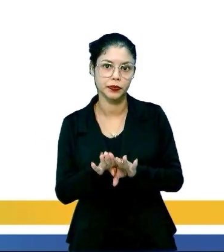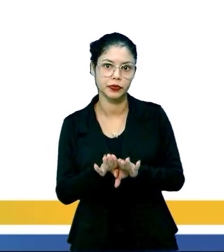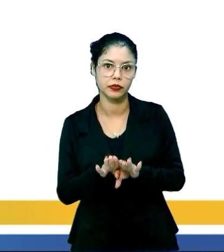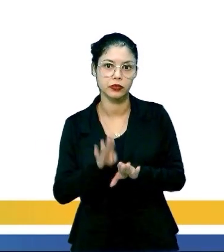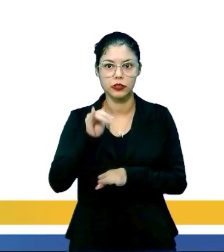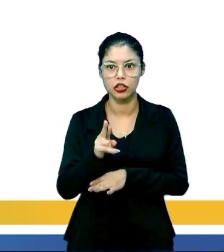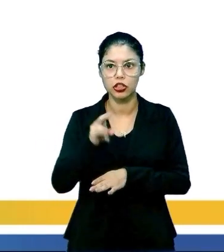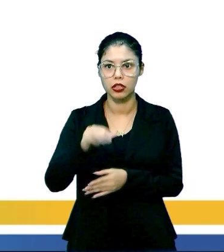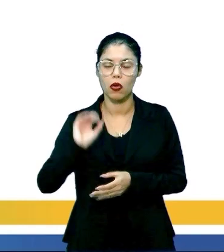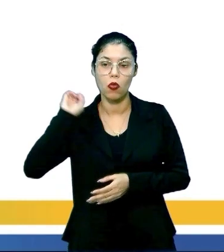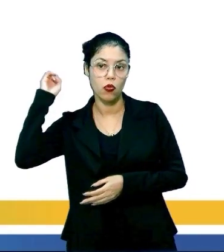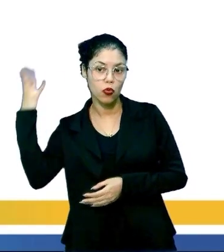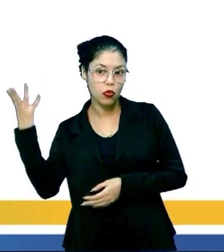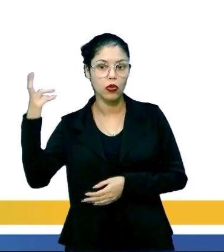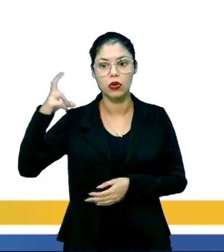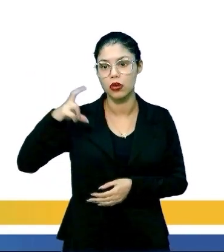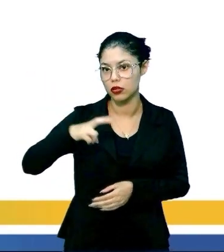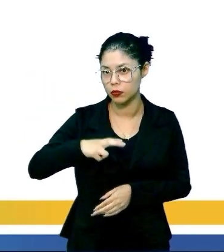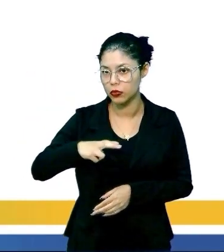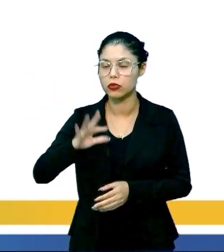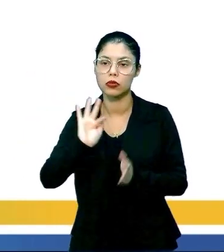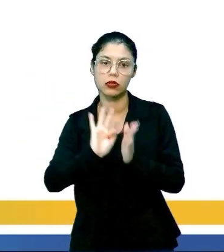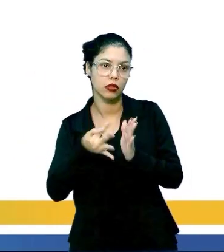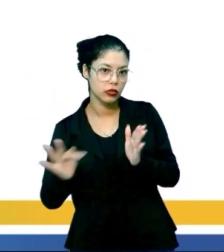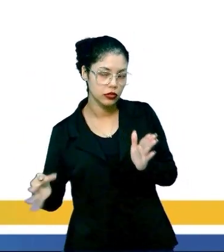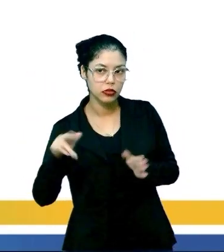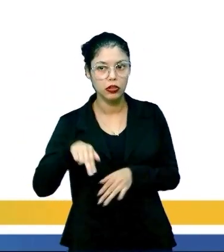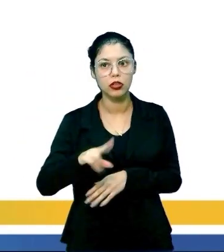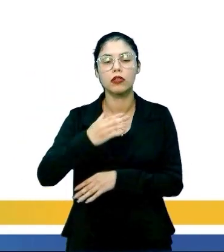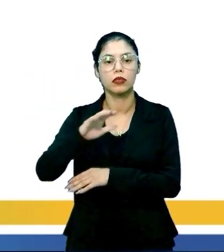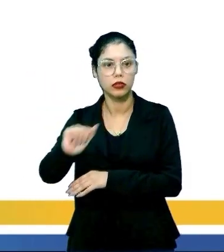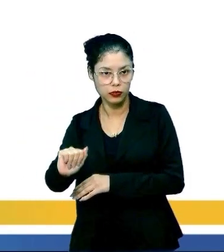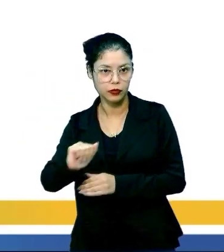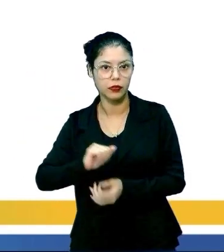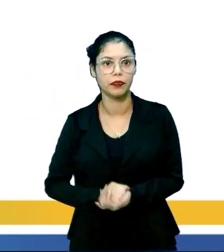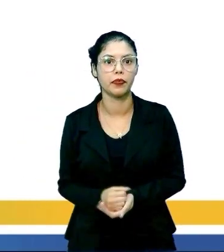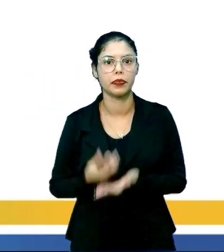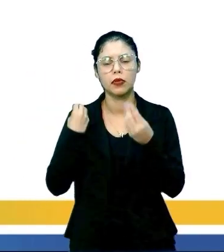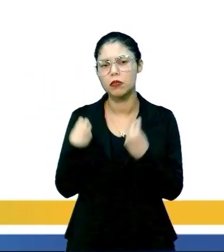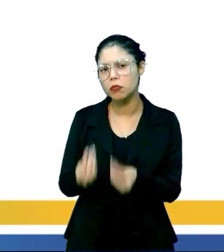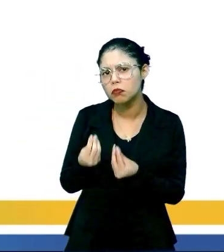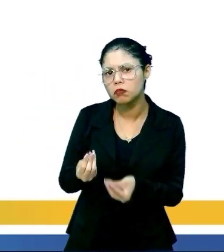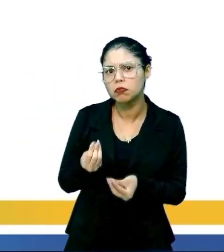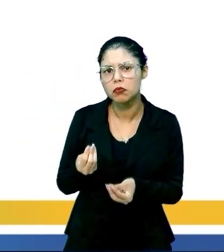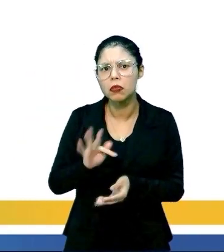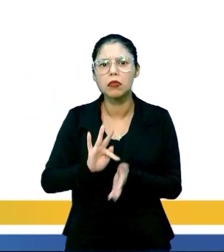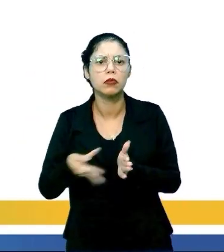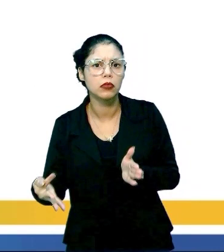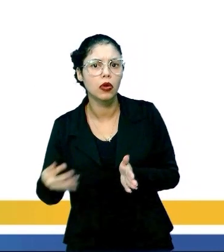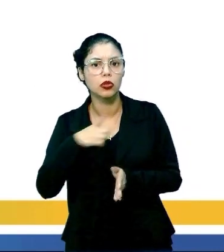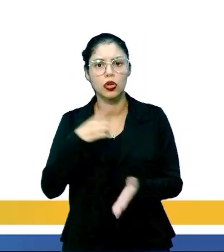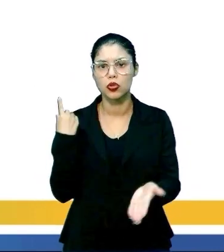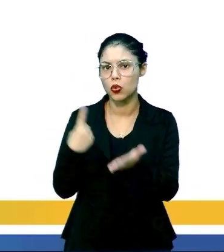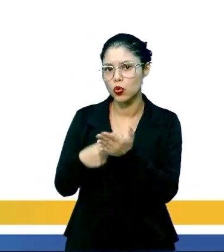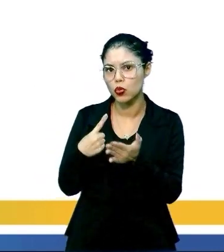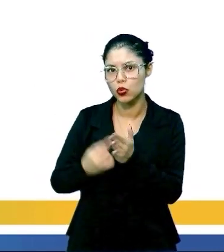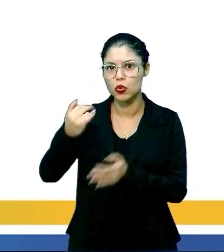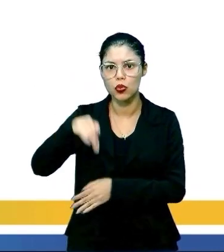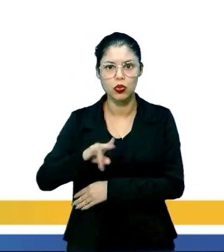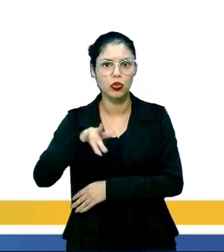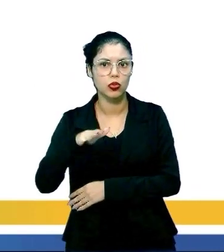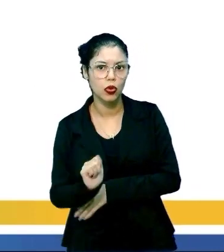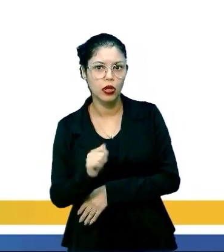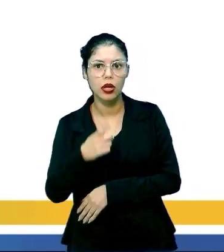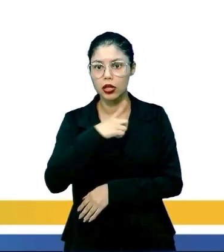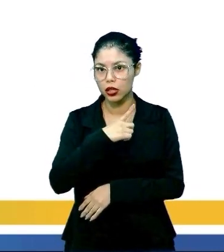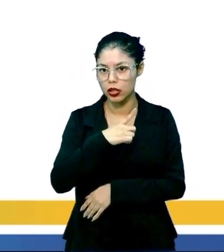função injetiva, é um caso particular de função. Para que uma função seja